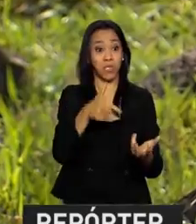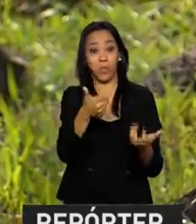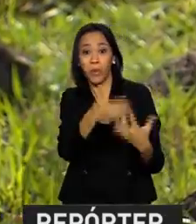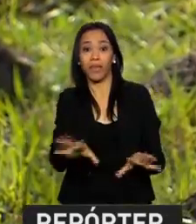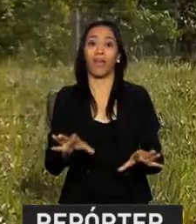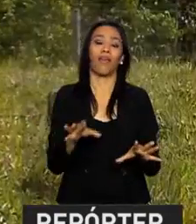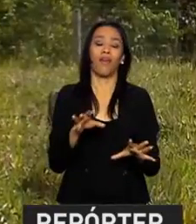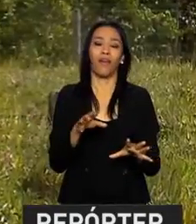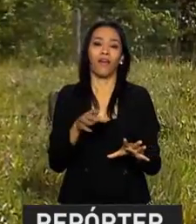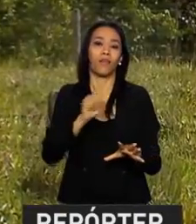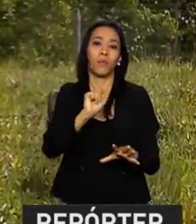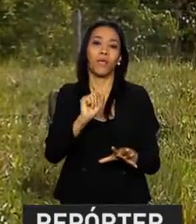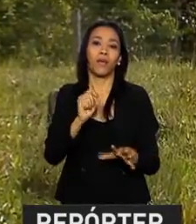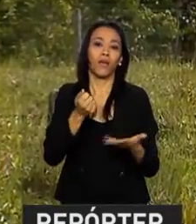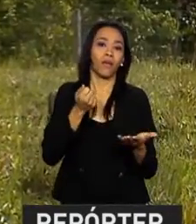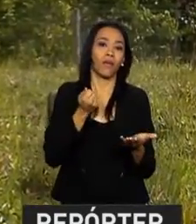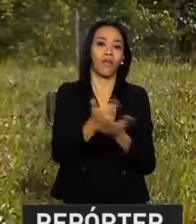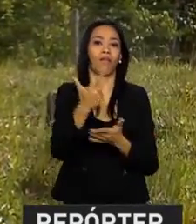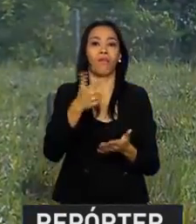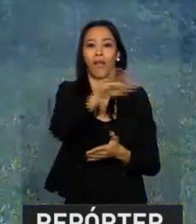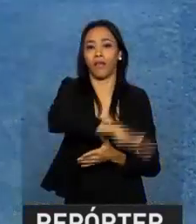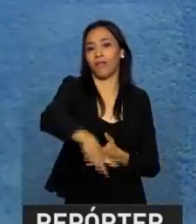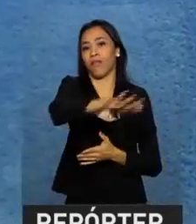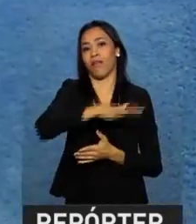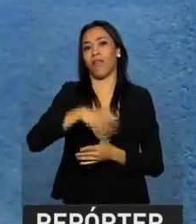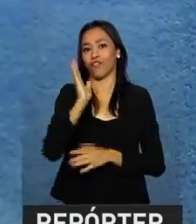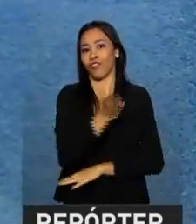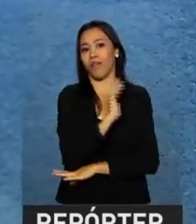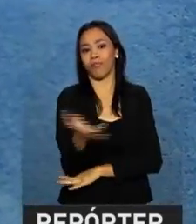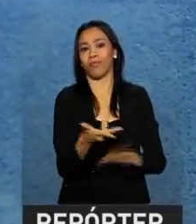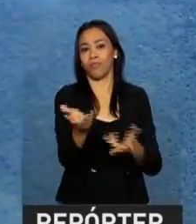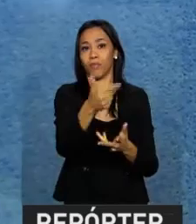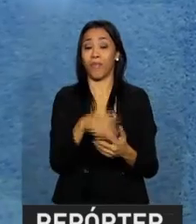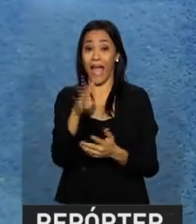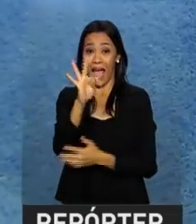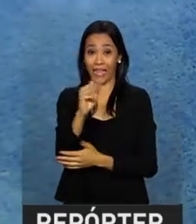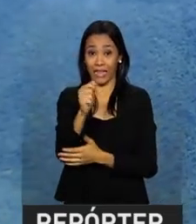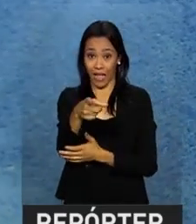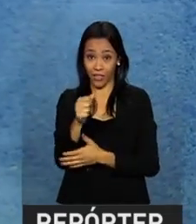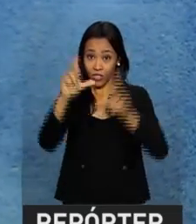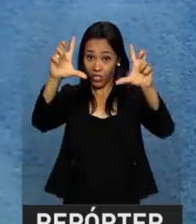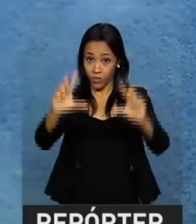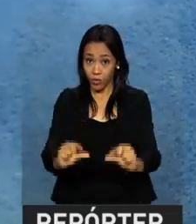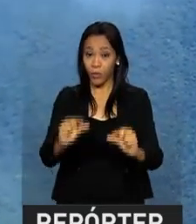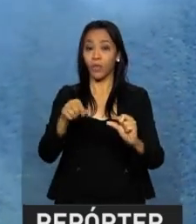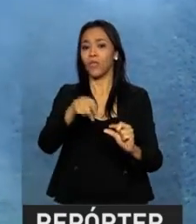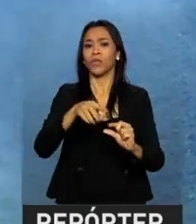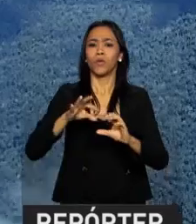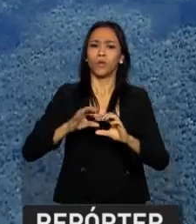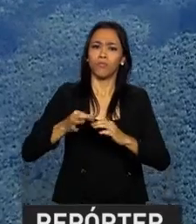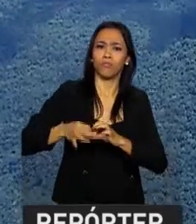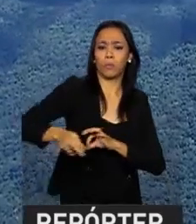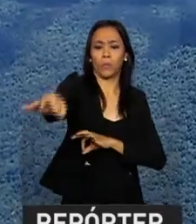proprietário rural a fazer a supressão legal. A taxa de desmatamento caiu de 19.600